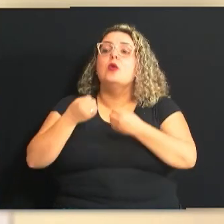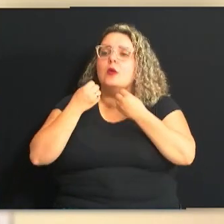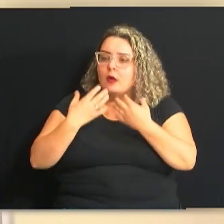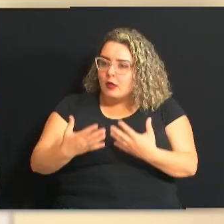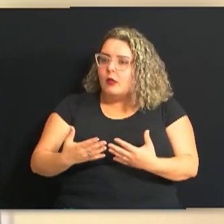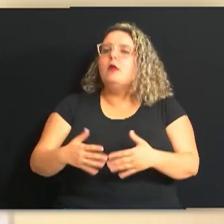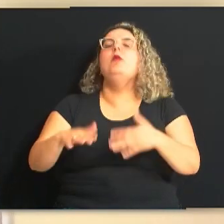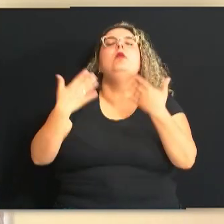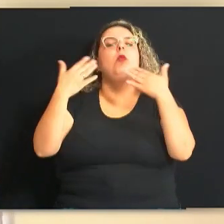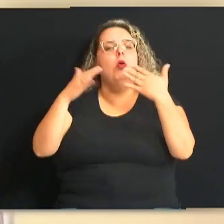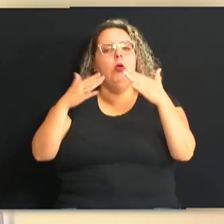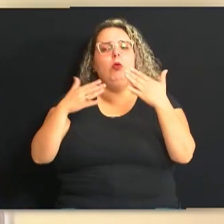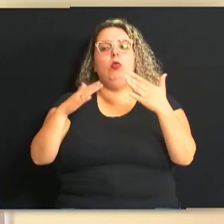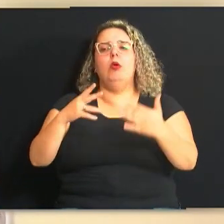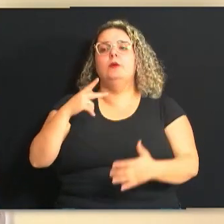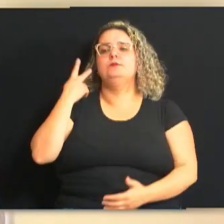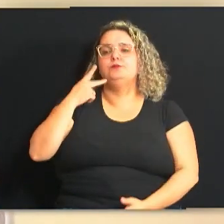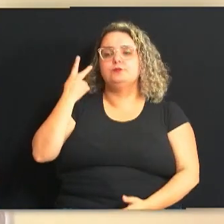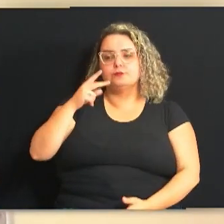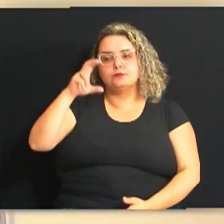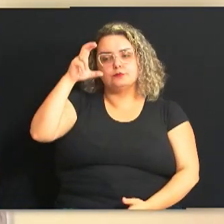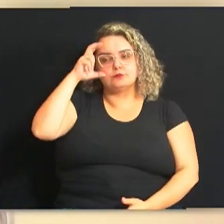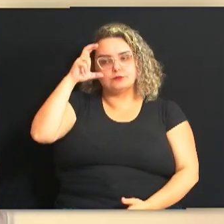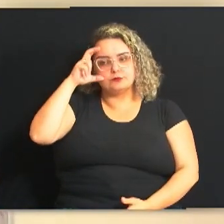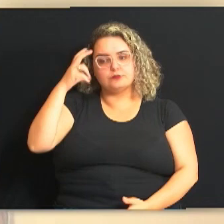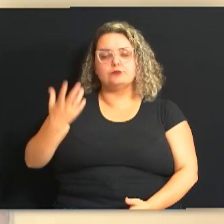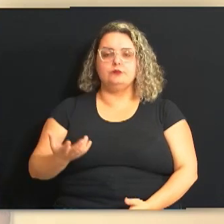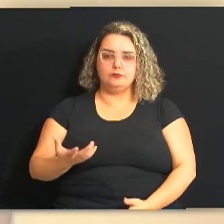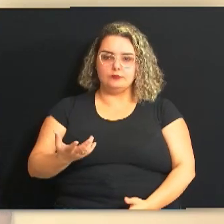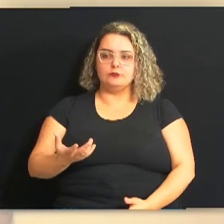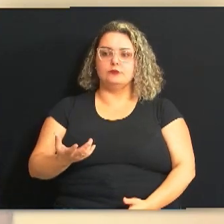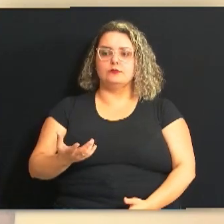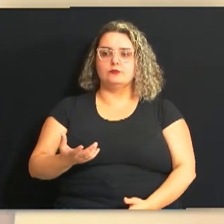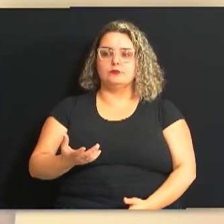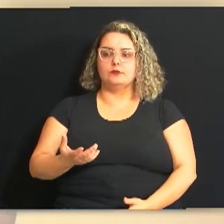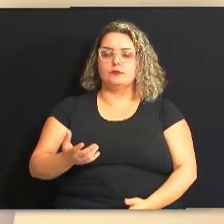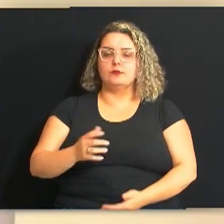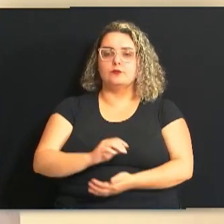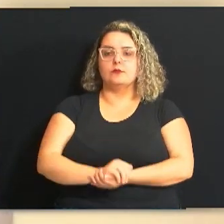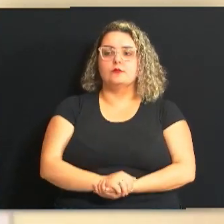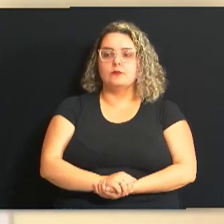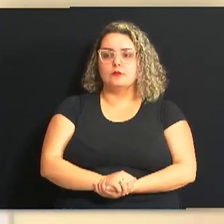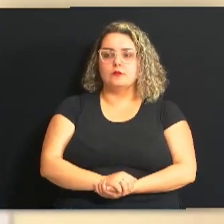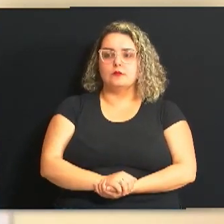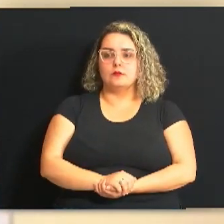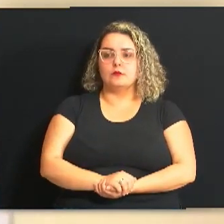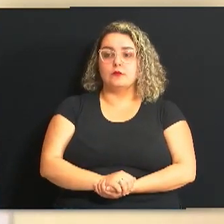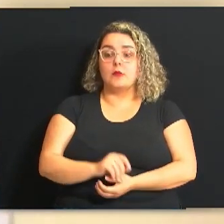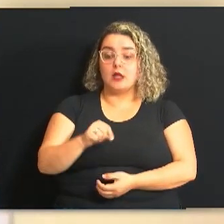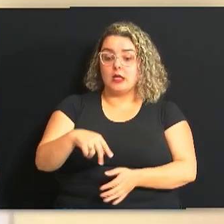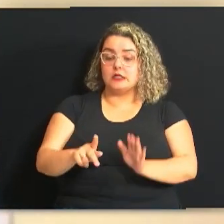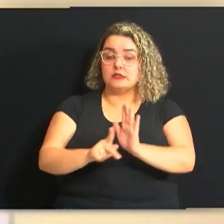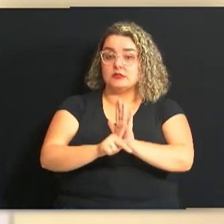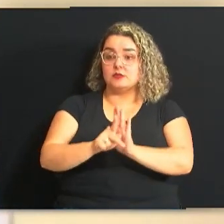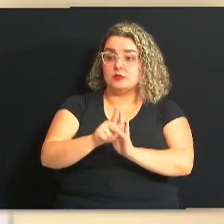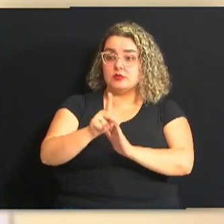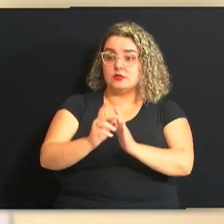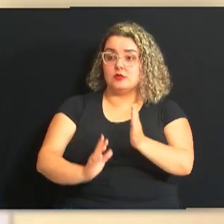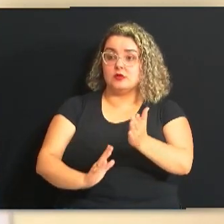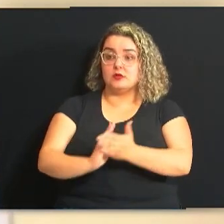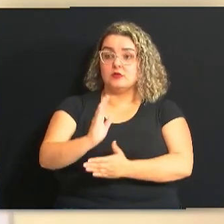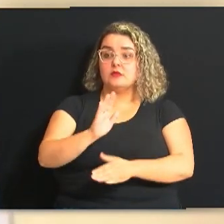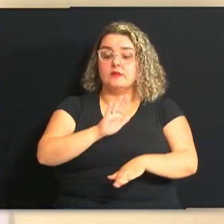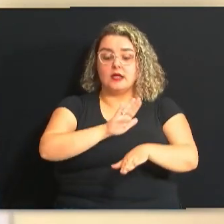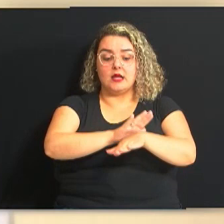bom. Parabéns, mais uma vez, vereador Carlinhos. Esse projeto, a aprovação desse projeto vai